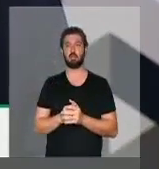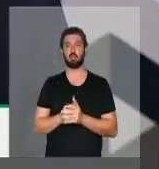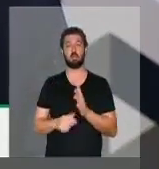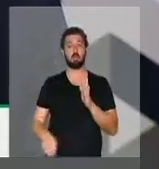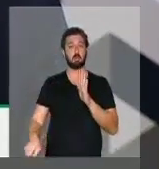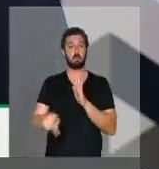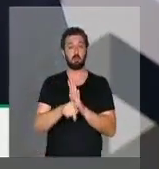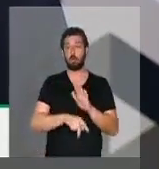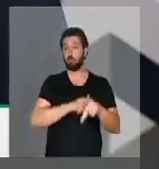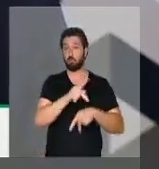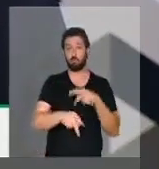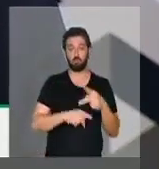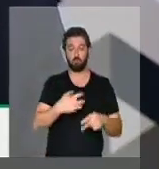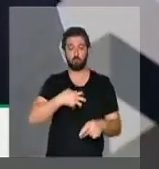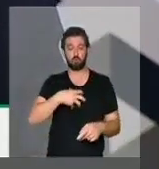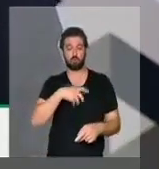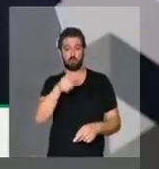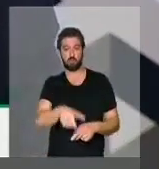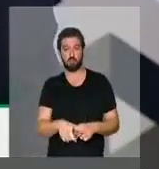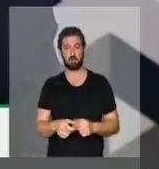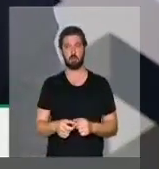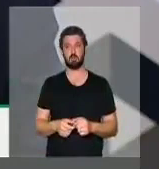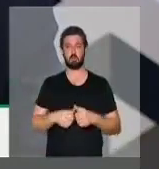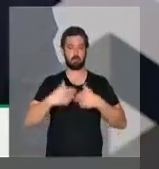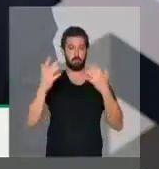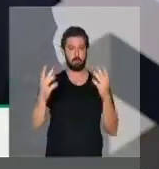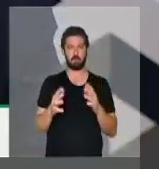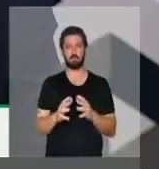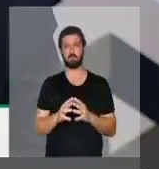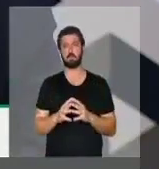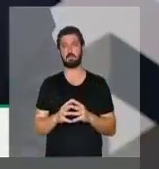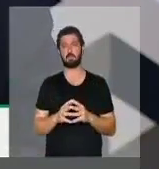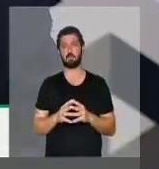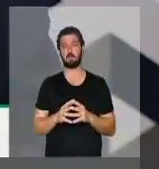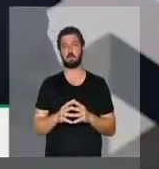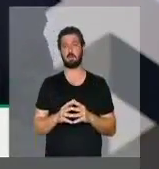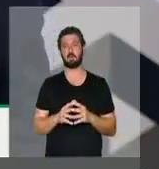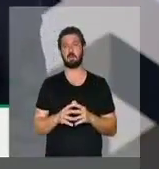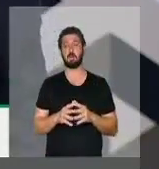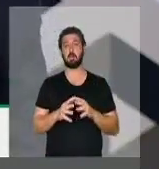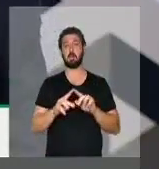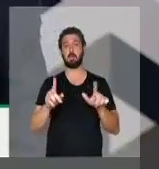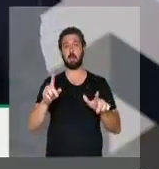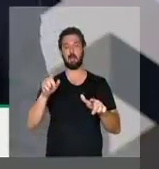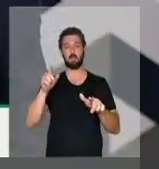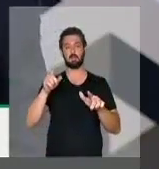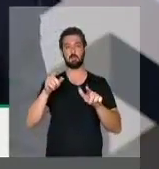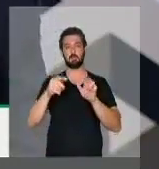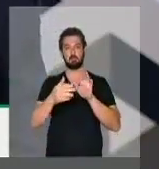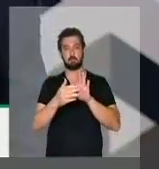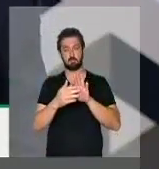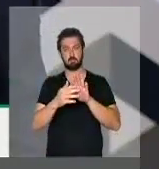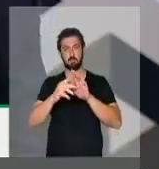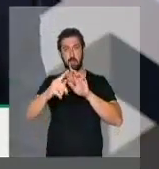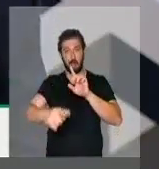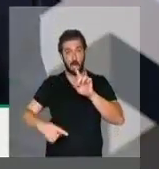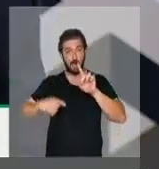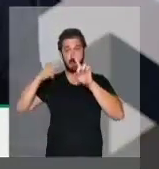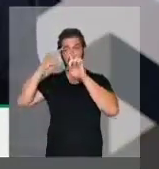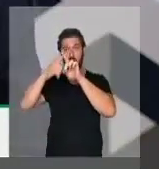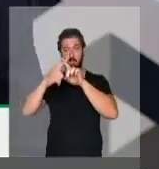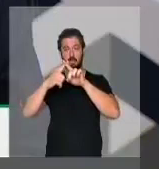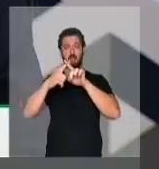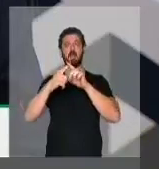para aquilo que é próprio de um povo, do seu jeito de ser e assim por diante. Mas, para além